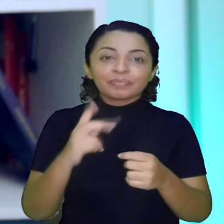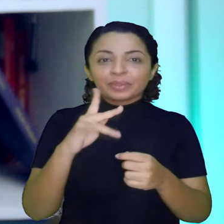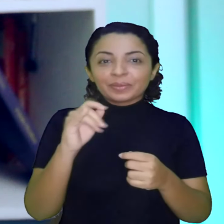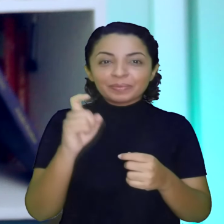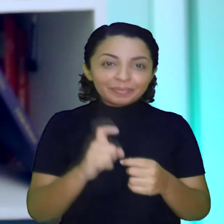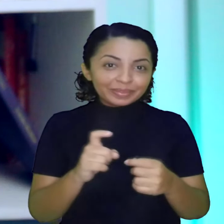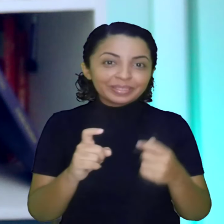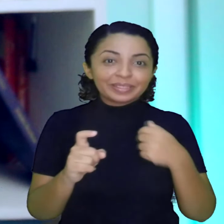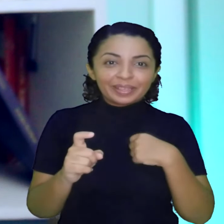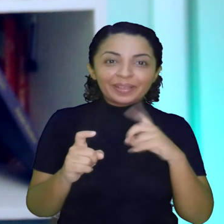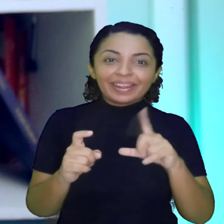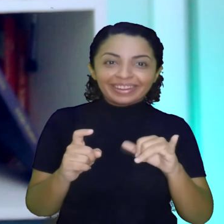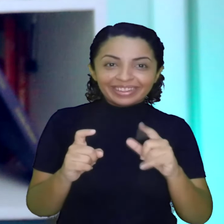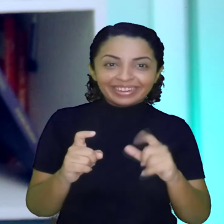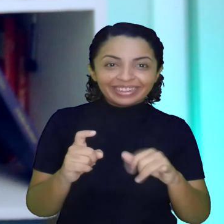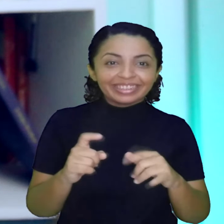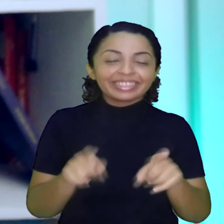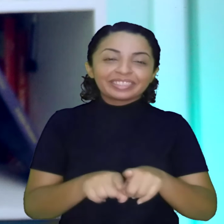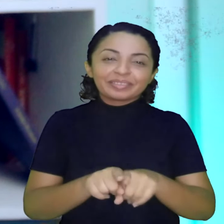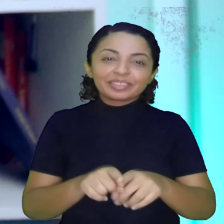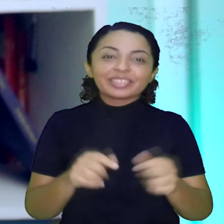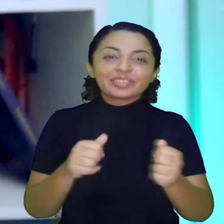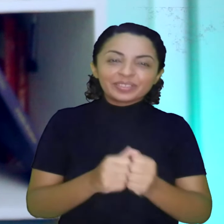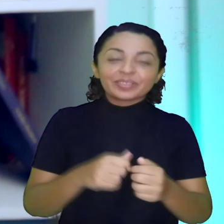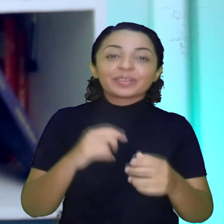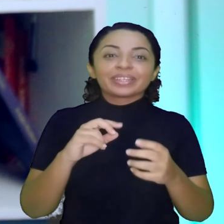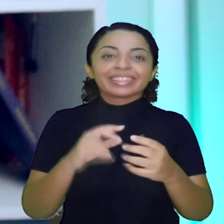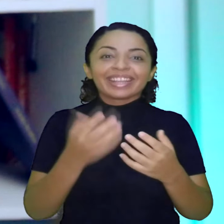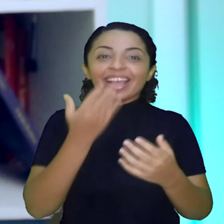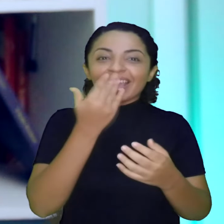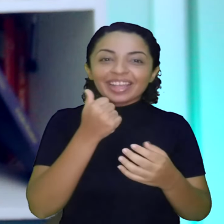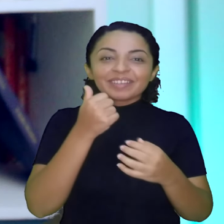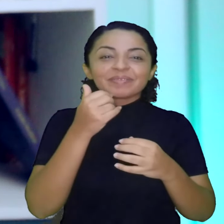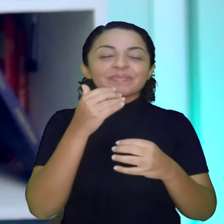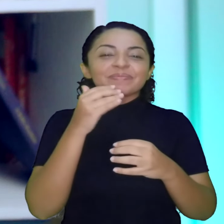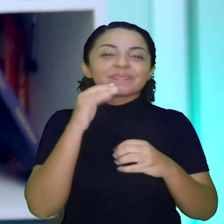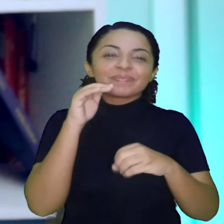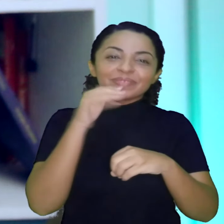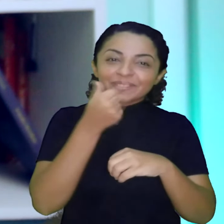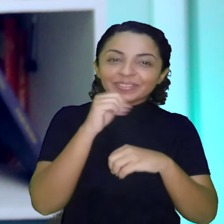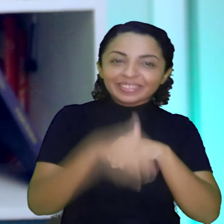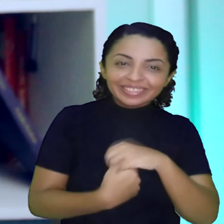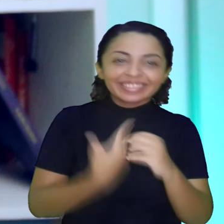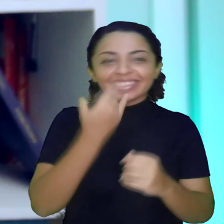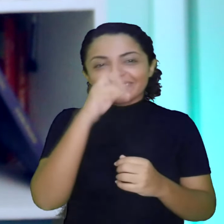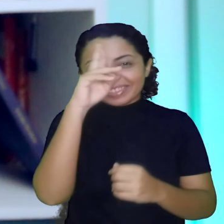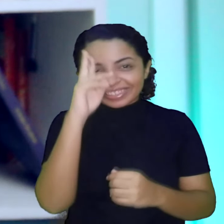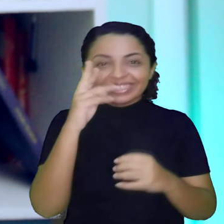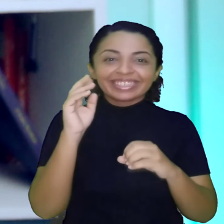Pix aí para eu e a Lili, que faz os vídeos aqui comigo, a gente fazer um almoço, jantar um almoço aí de fim de ano.